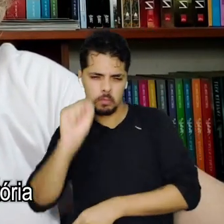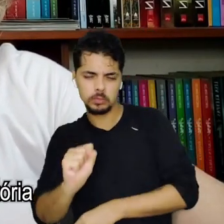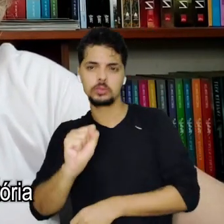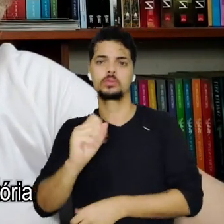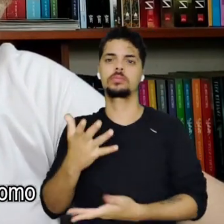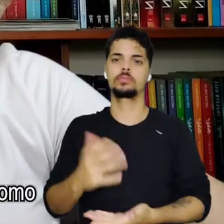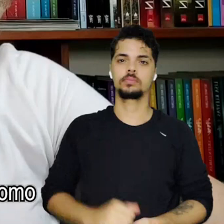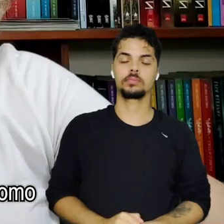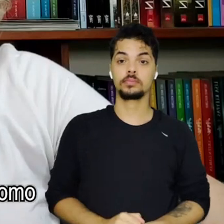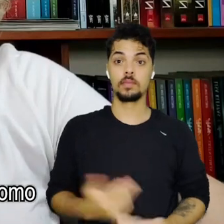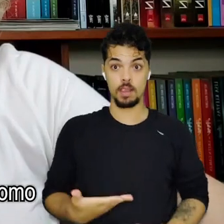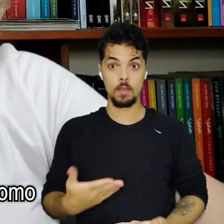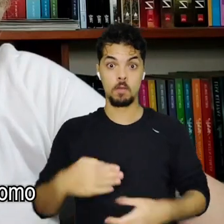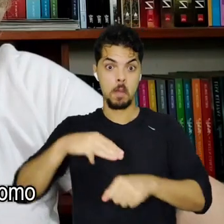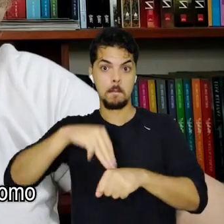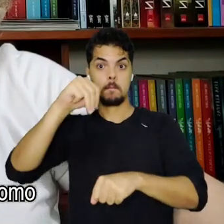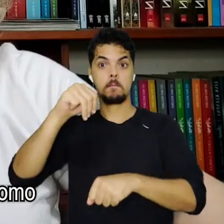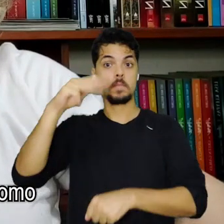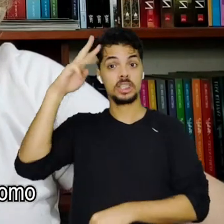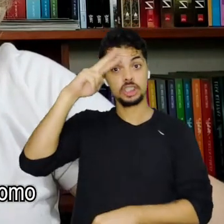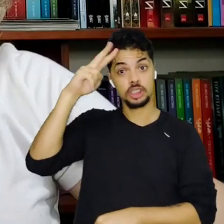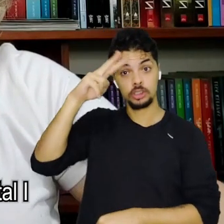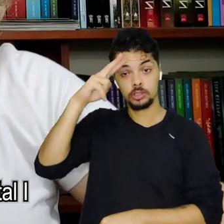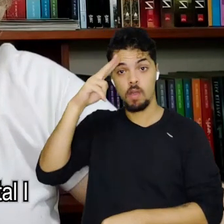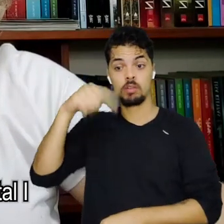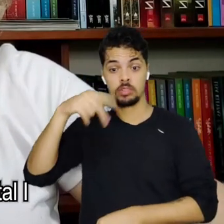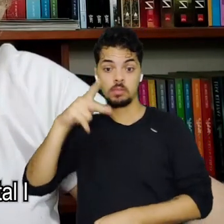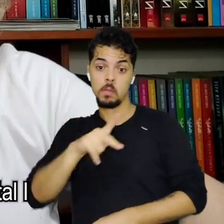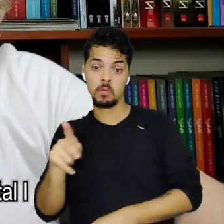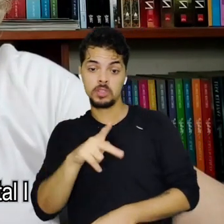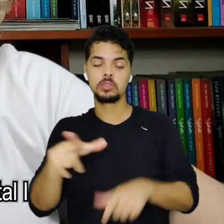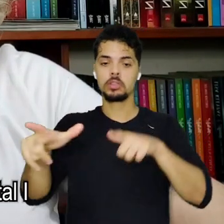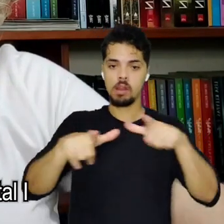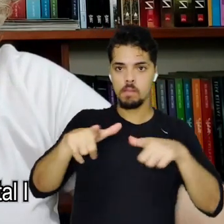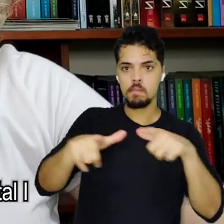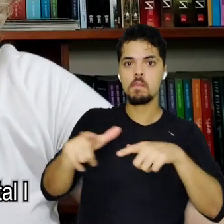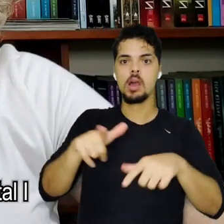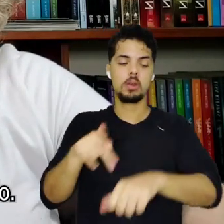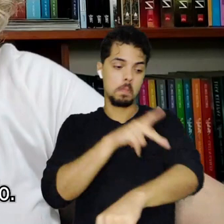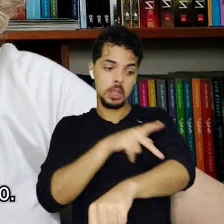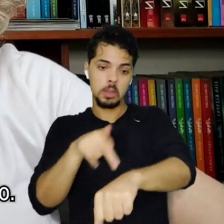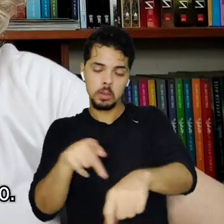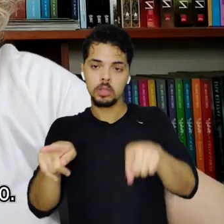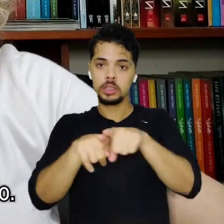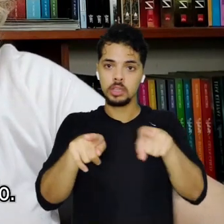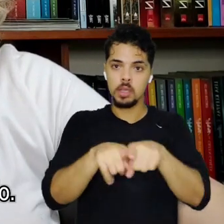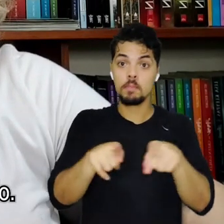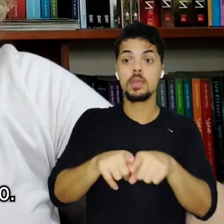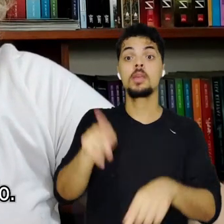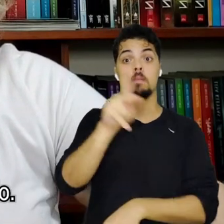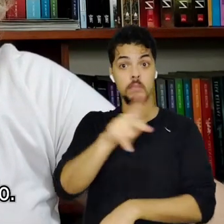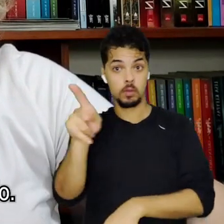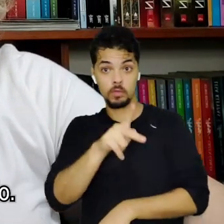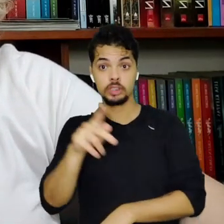Sou mestre em História pela Universidade Federal de Goiás e trabalho como professora alfabetizadora no Ensino Fundamental 1 e como professora de